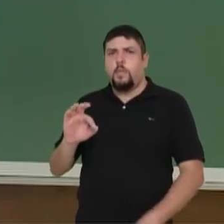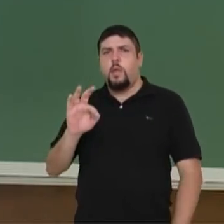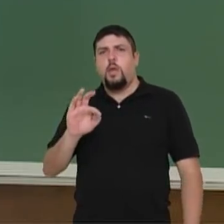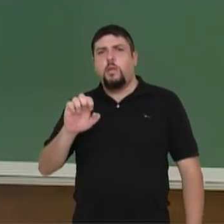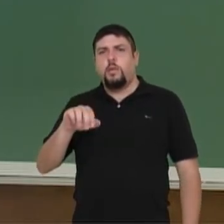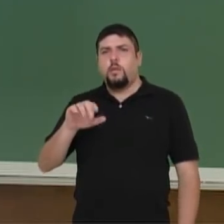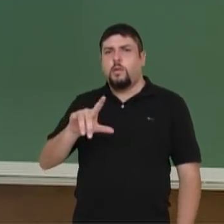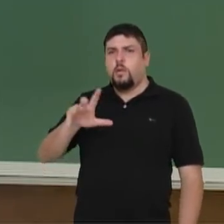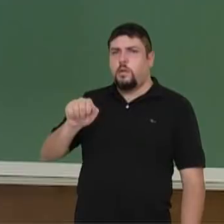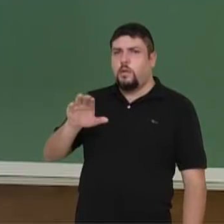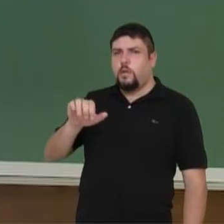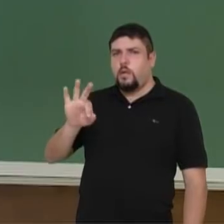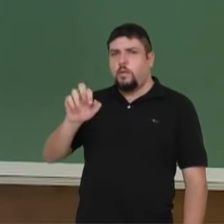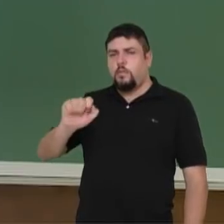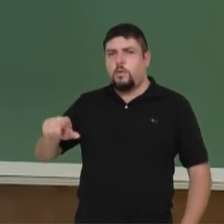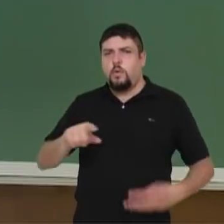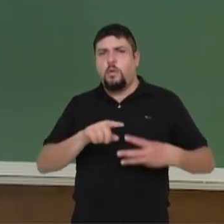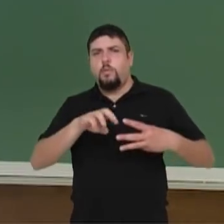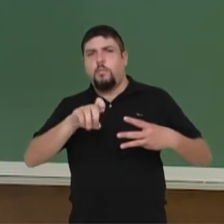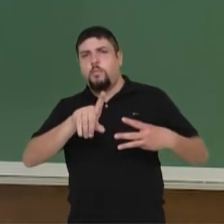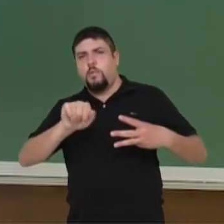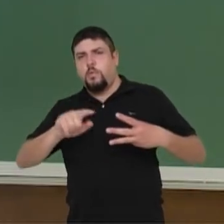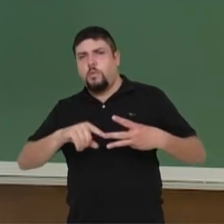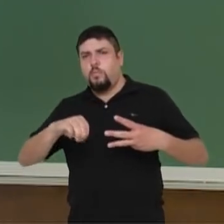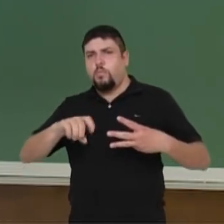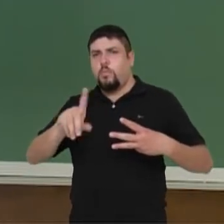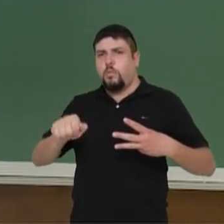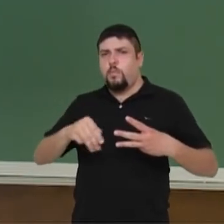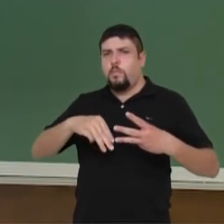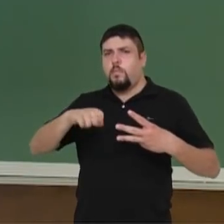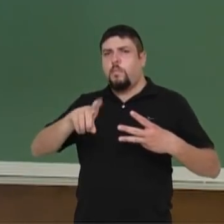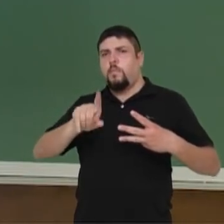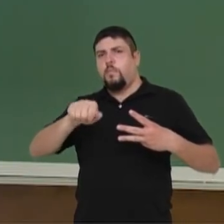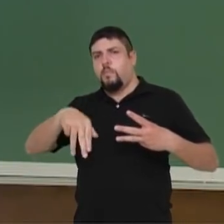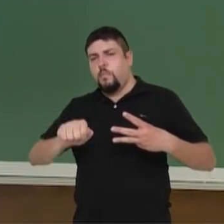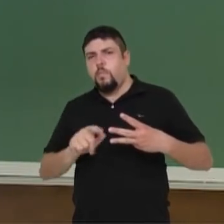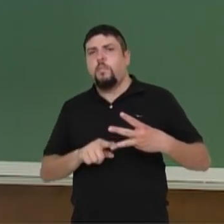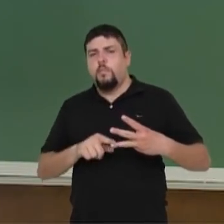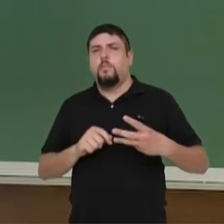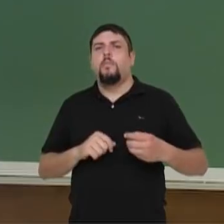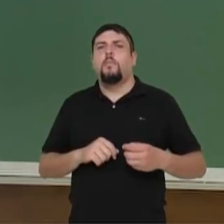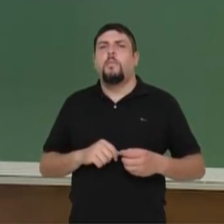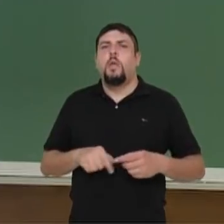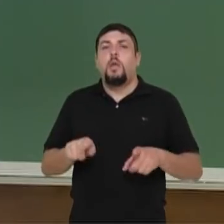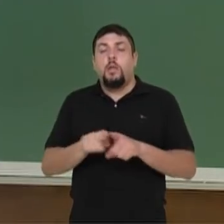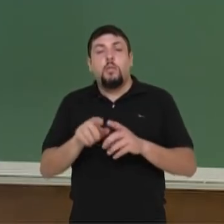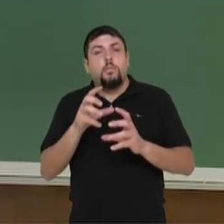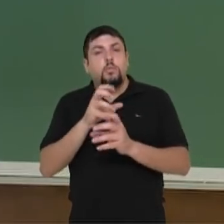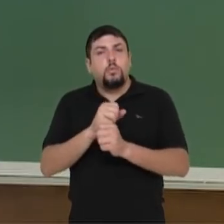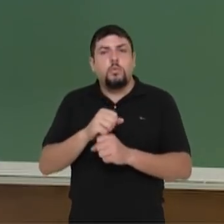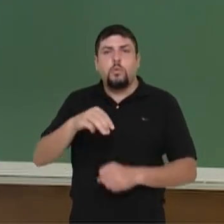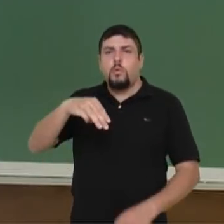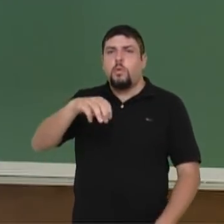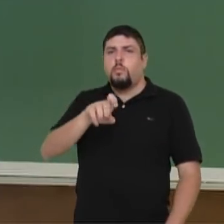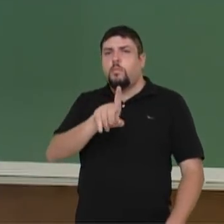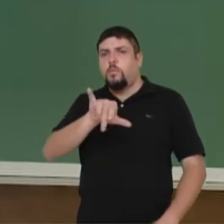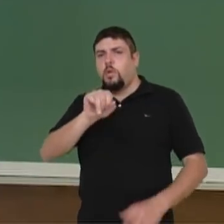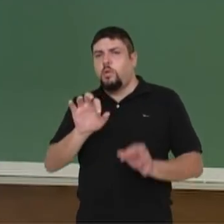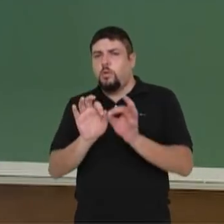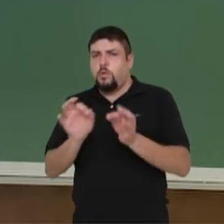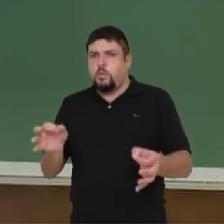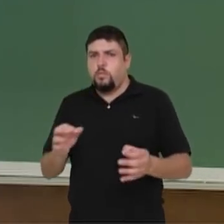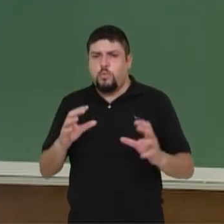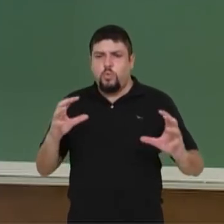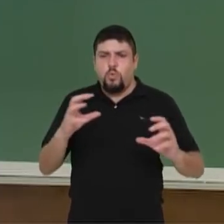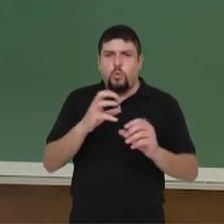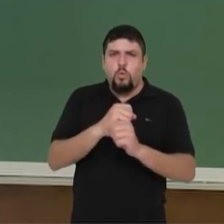de média, moda e mediana e o objetivo delas. O cálculo da média aritmética simples, como é que a gente faz? Soma todos os termos e divide